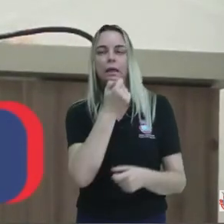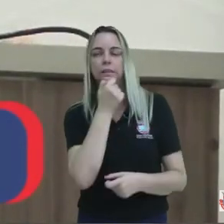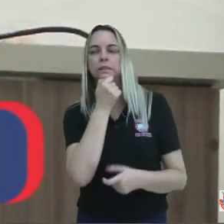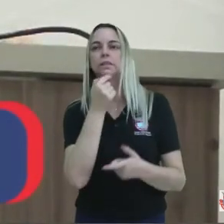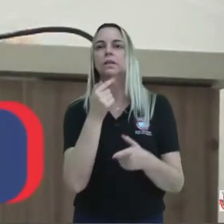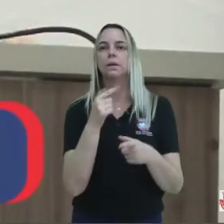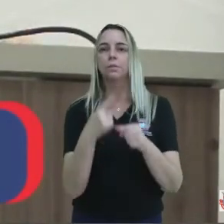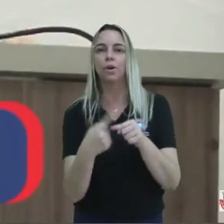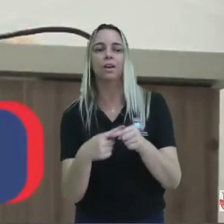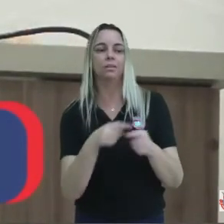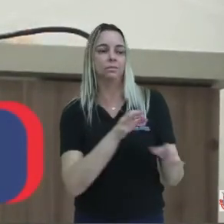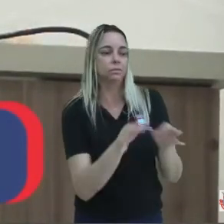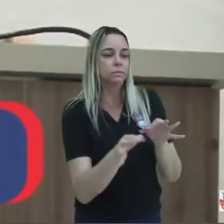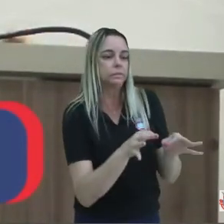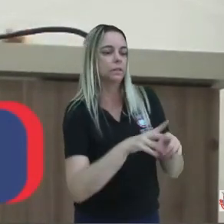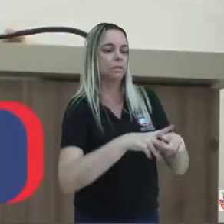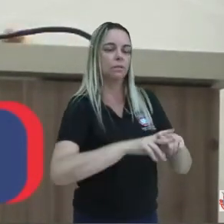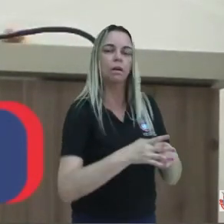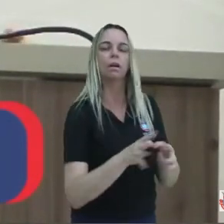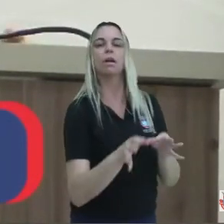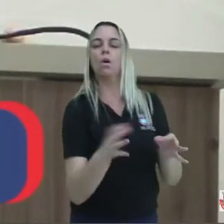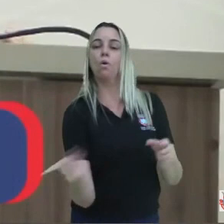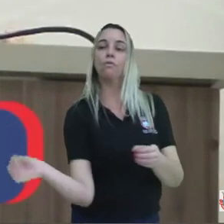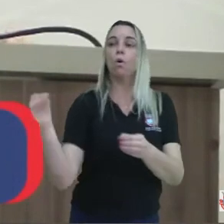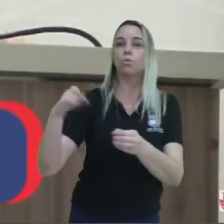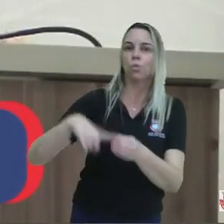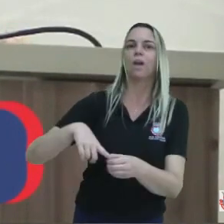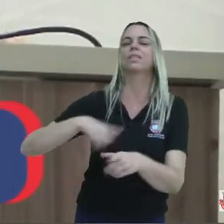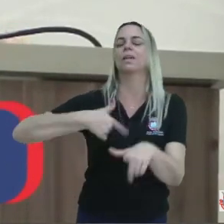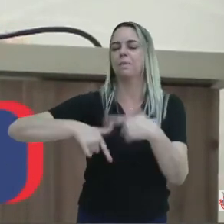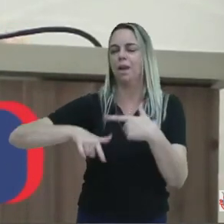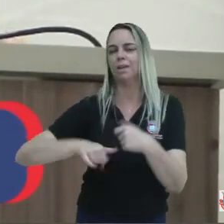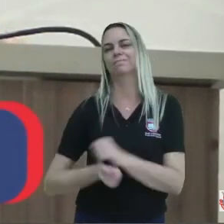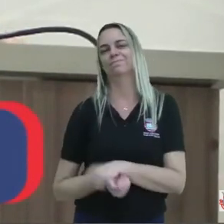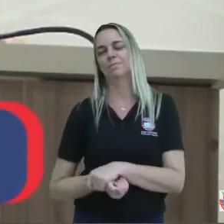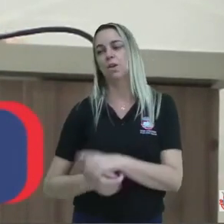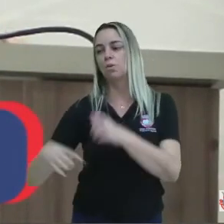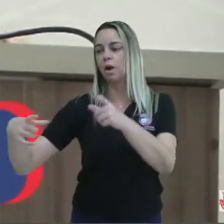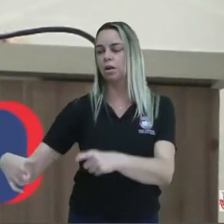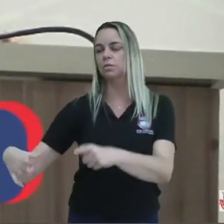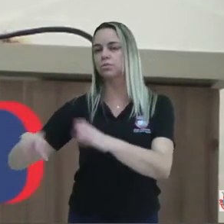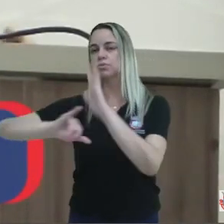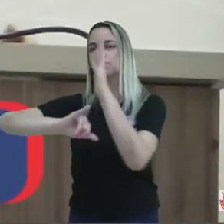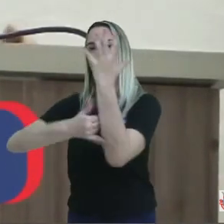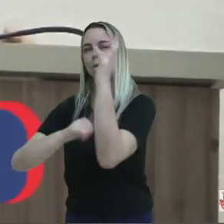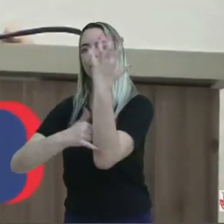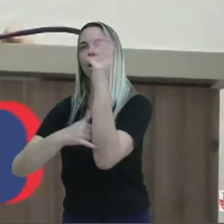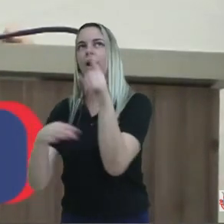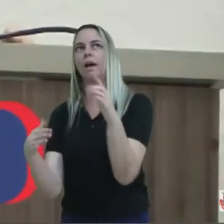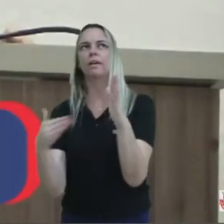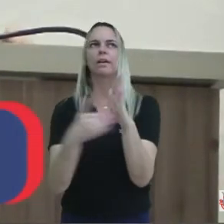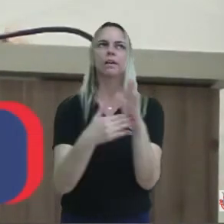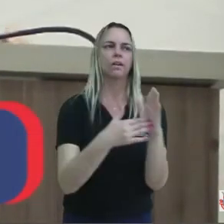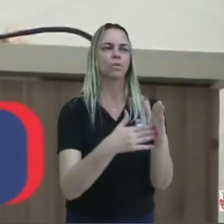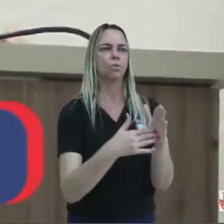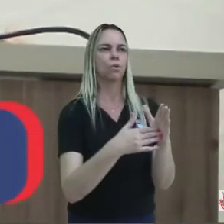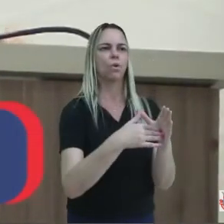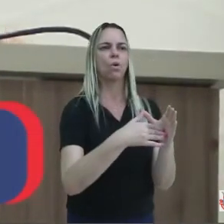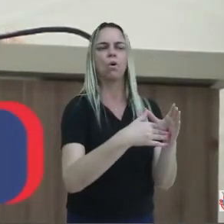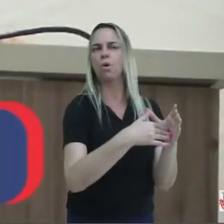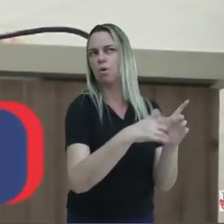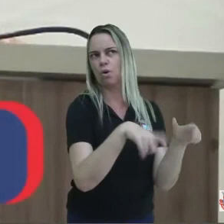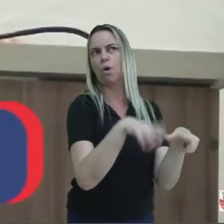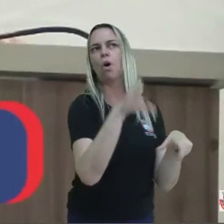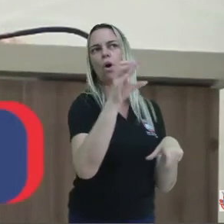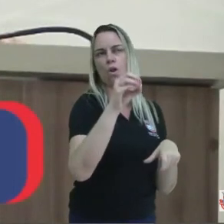lá, vereador. Inclusive, conversei com o carrinho. A máquina veio para São Bento, que segunda-feira foi feriado, os operadores